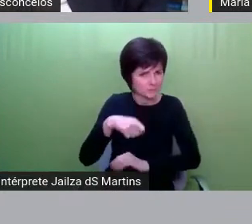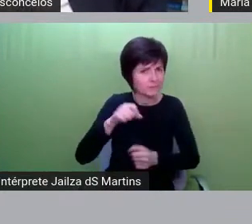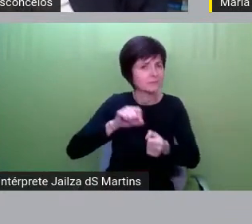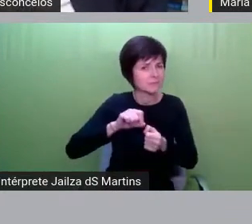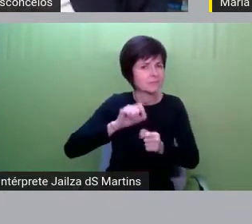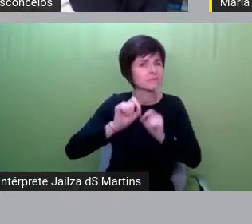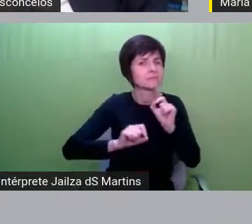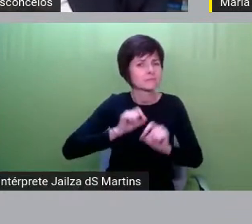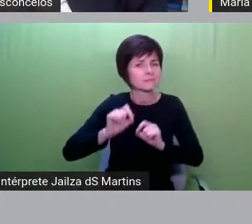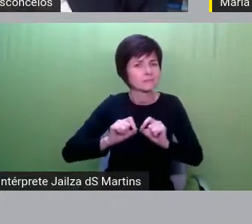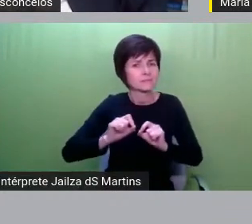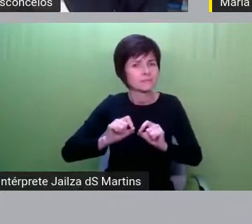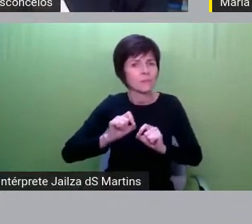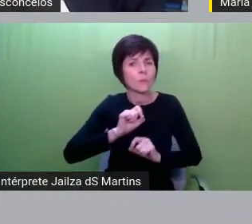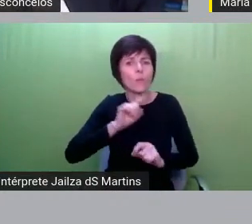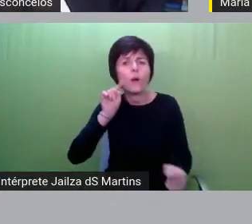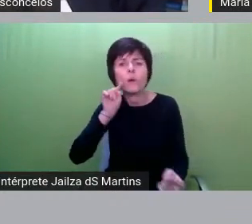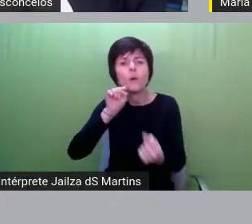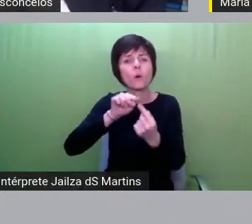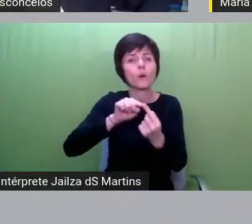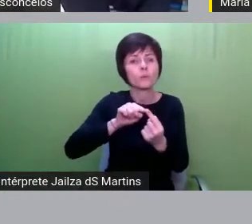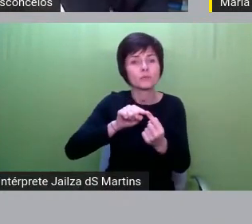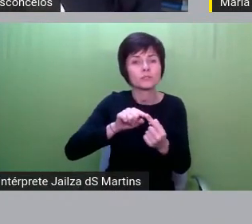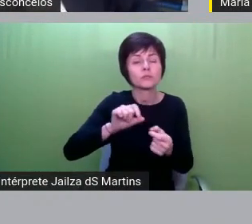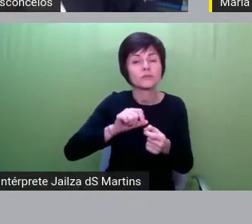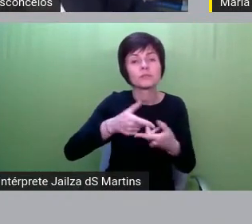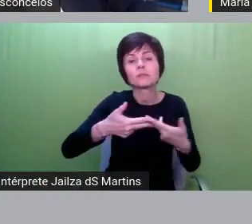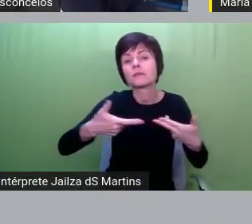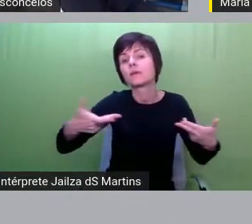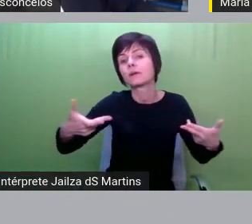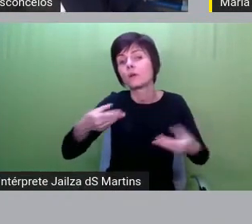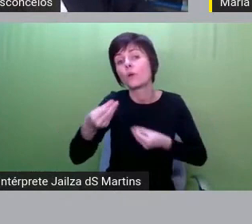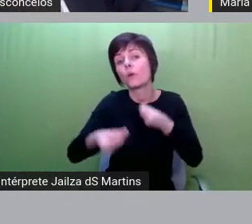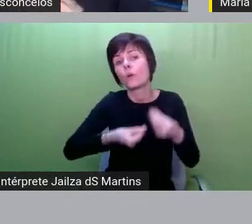é com que objetivo estão sendo implantados e como estão sendo